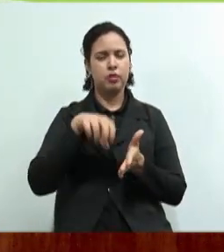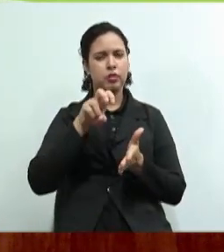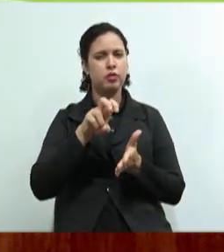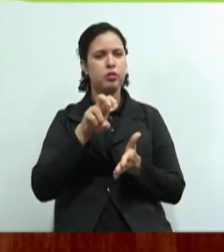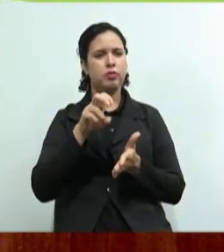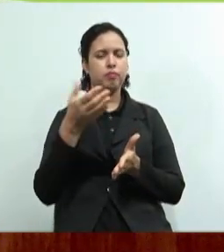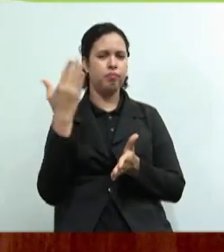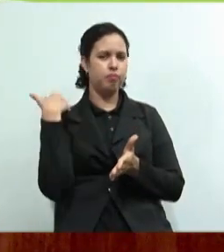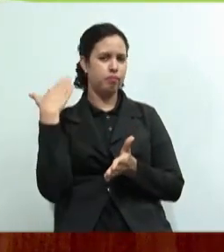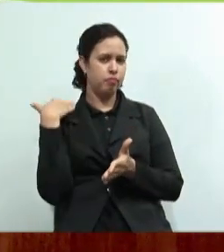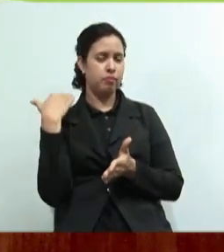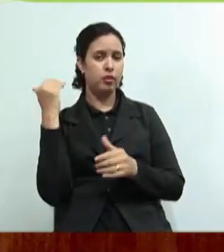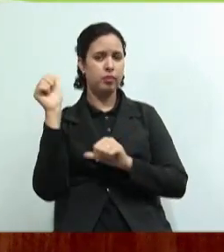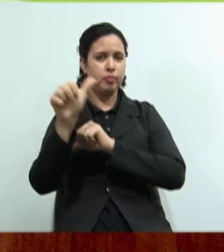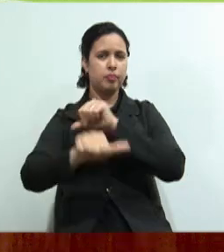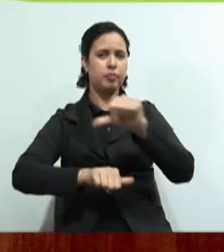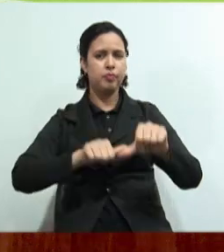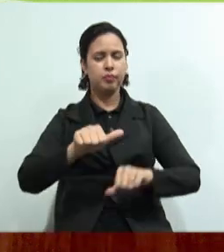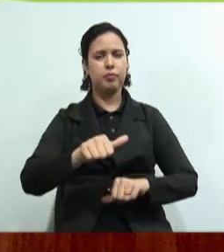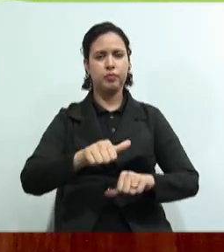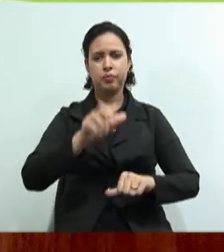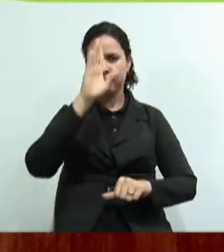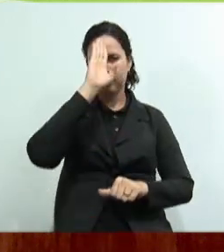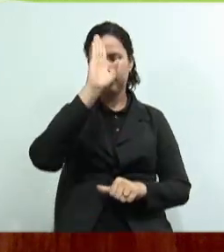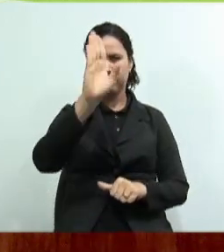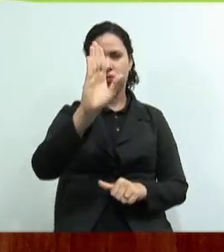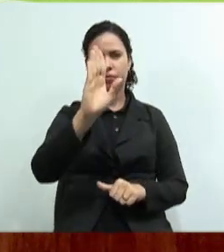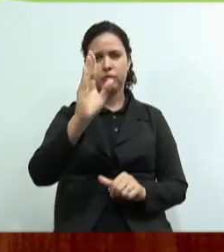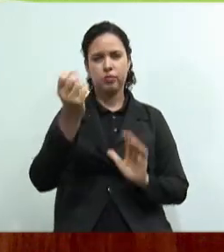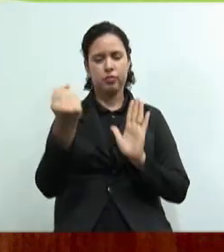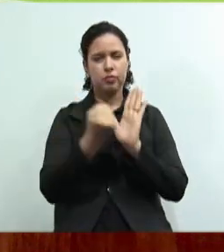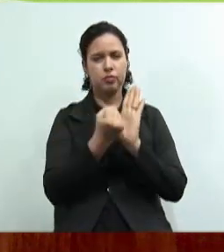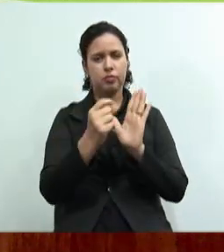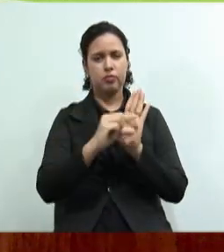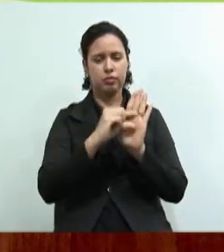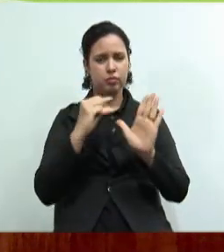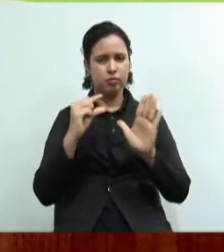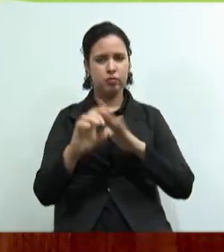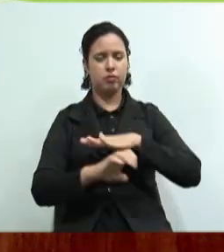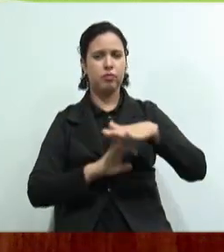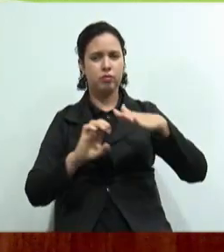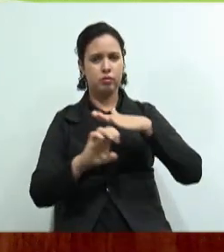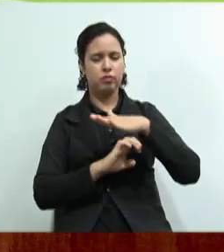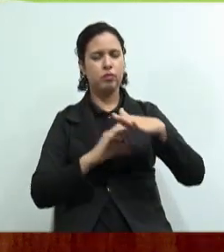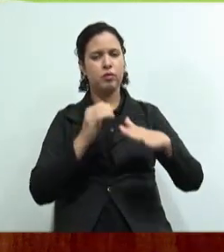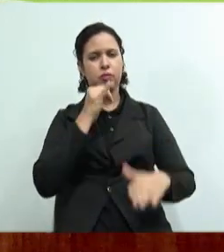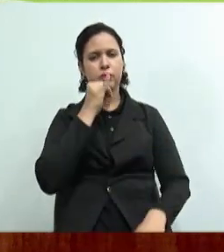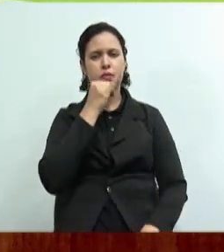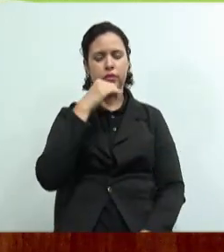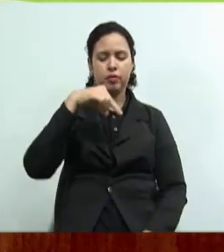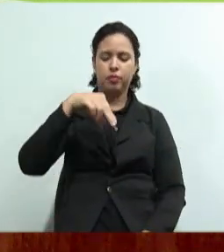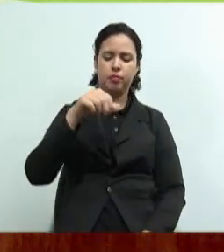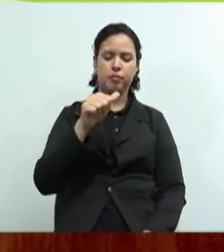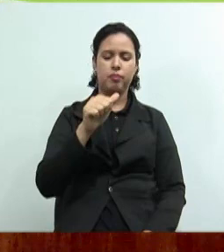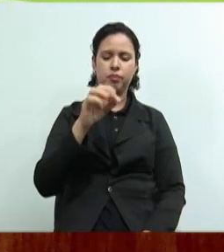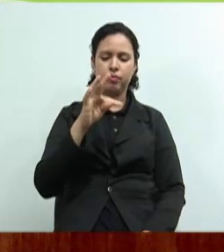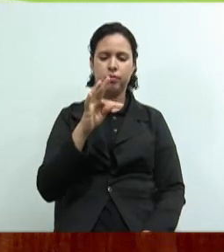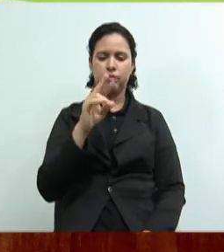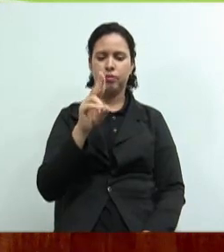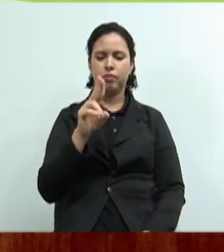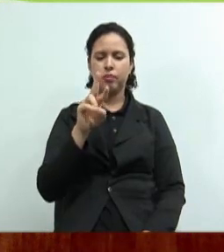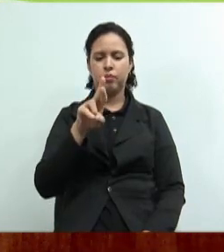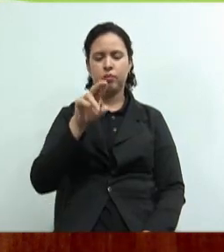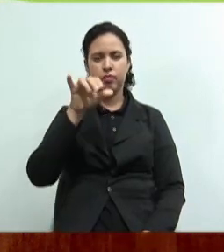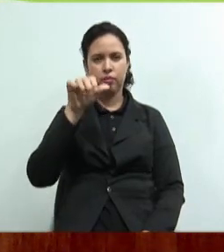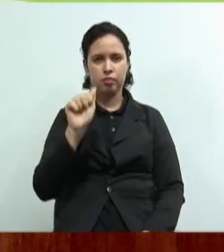cá muita coisa mudou, principalmente em relação à certificação dessas empresas, como a Natura, por exemplo, que